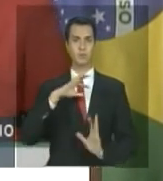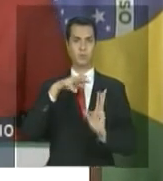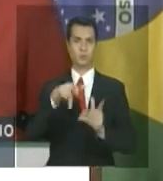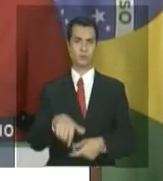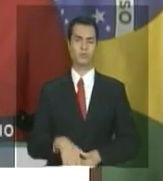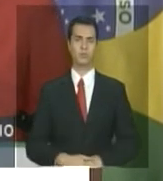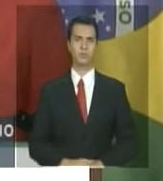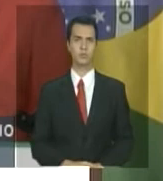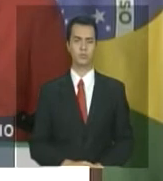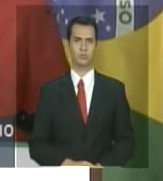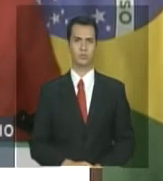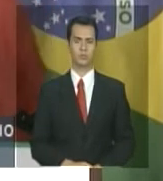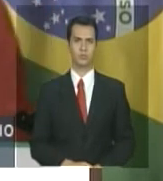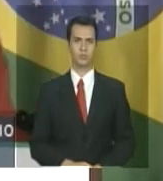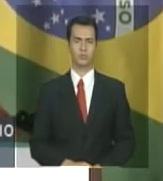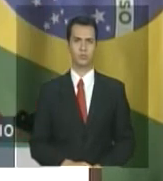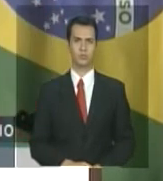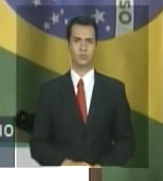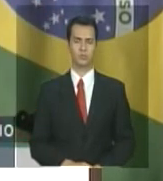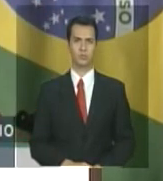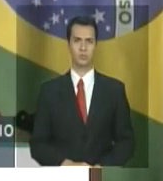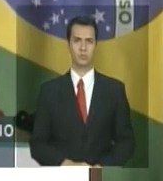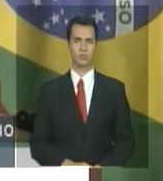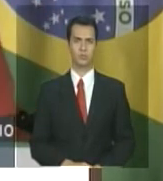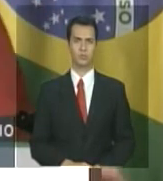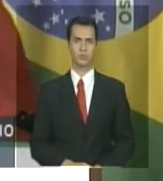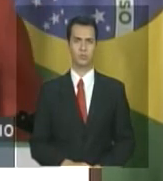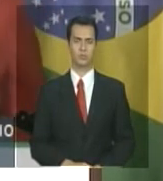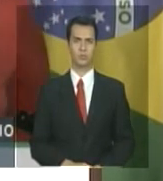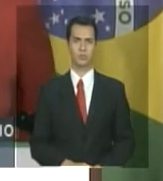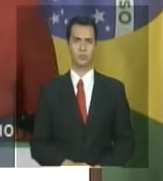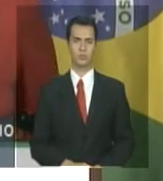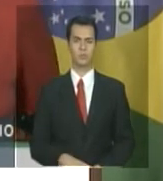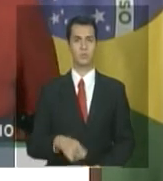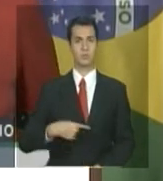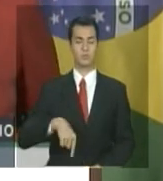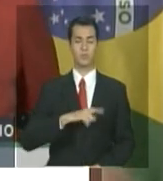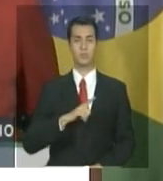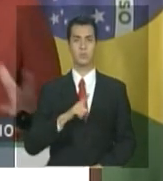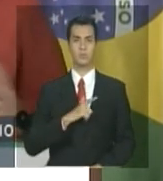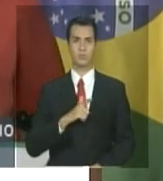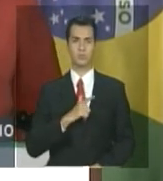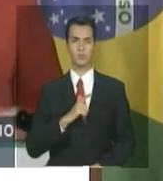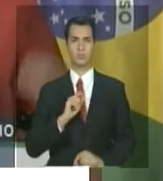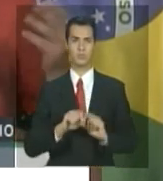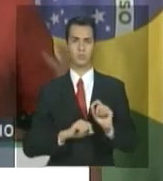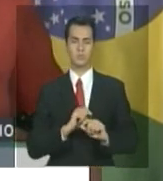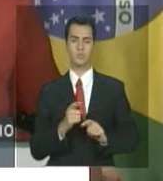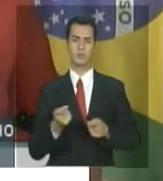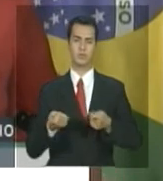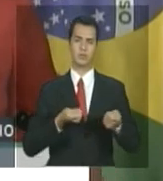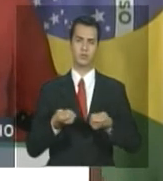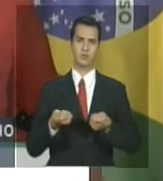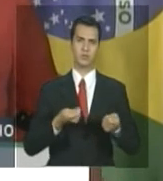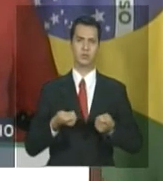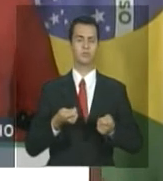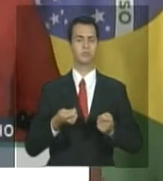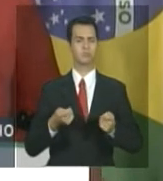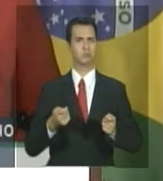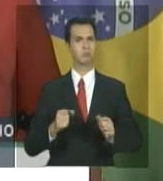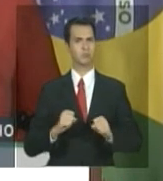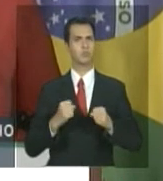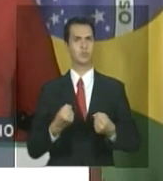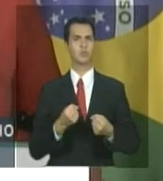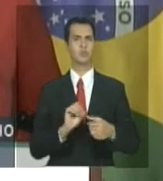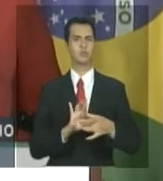com uma parte disso, e temos tido uma articulação expressiva com esses